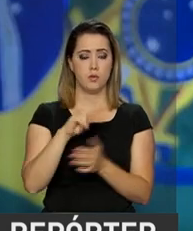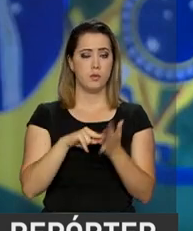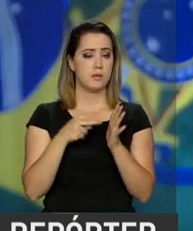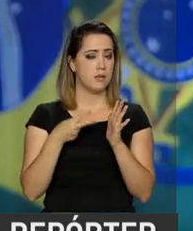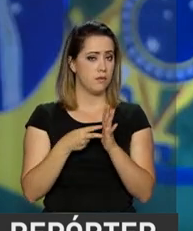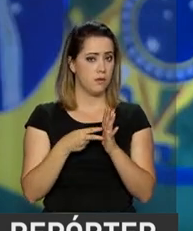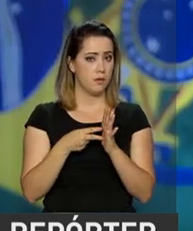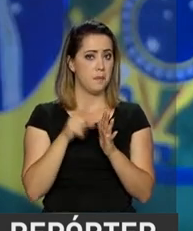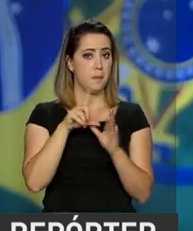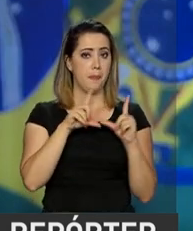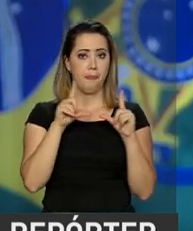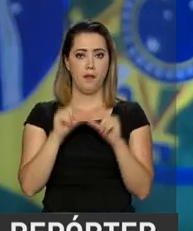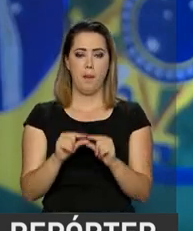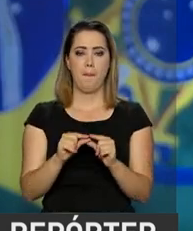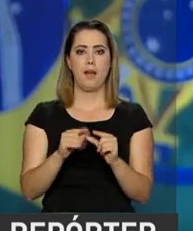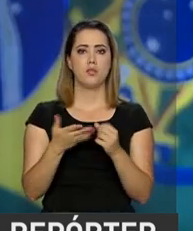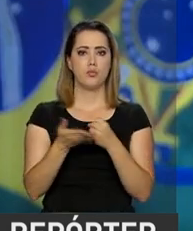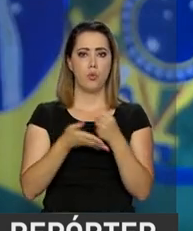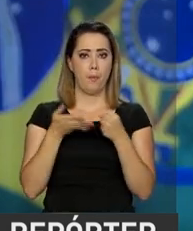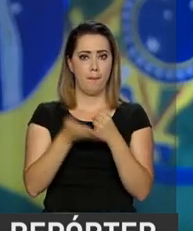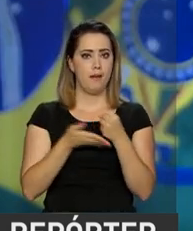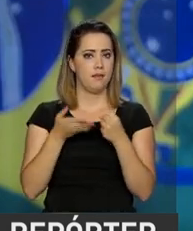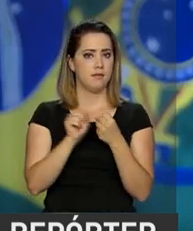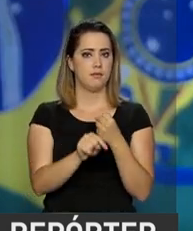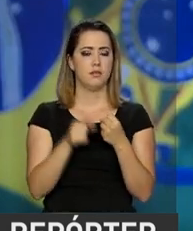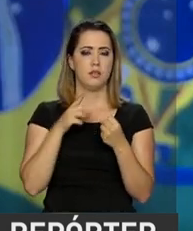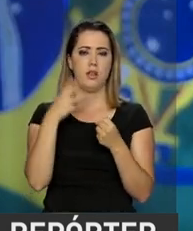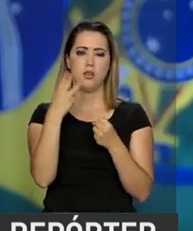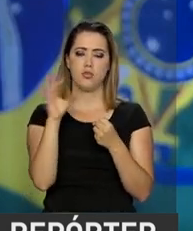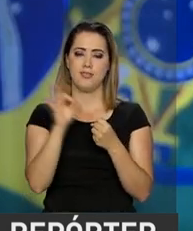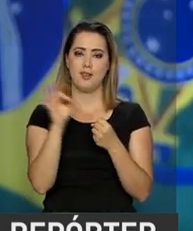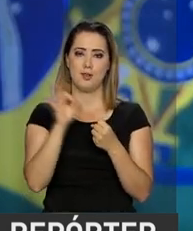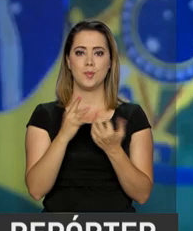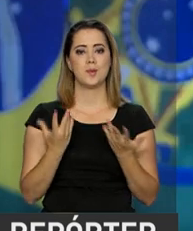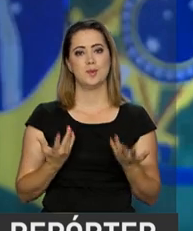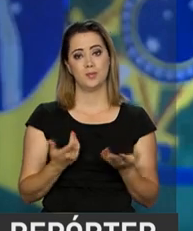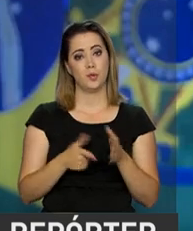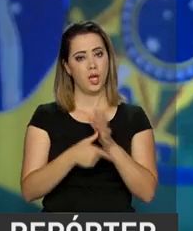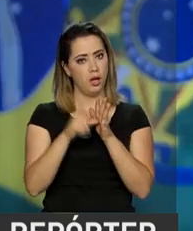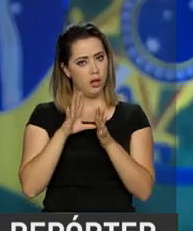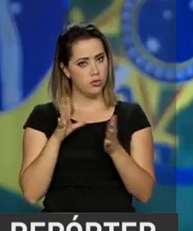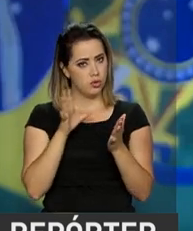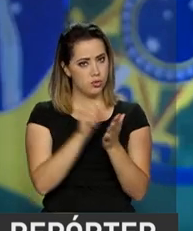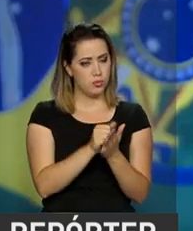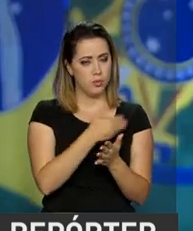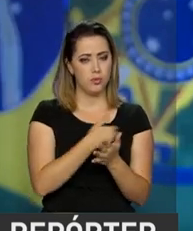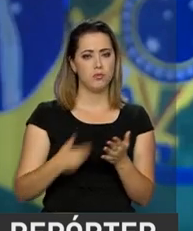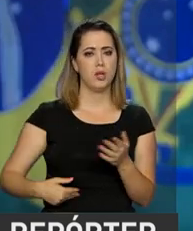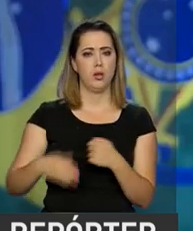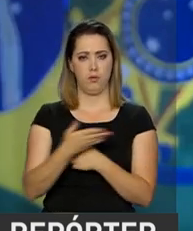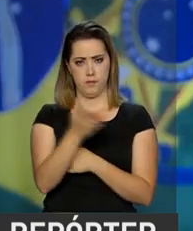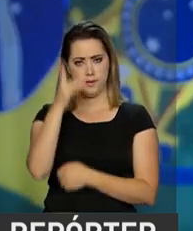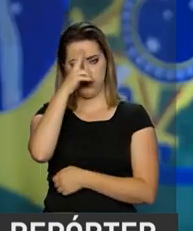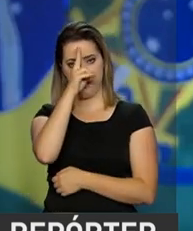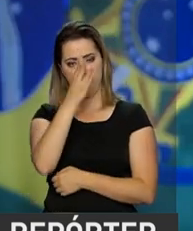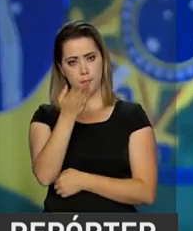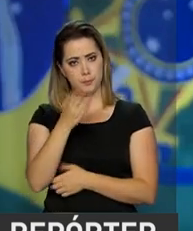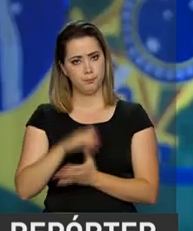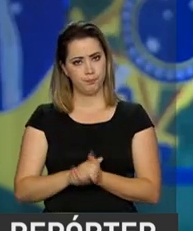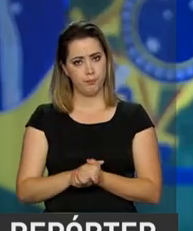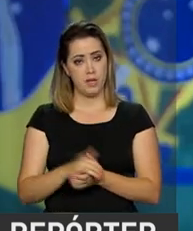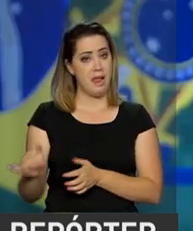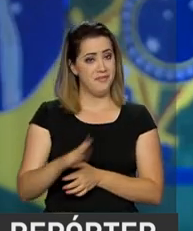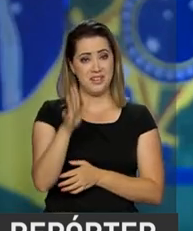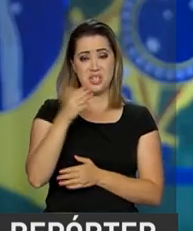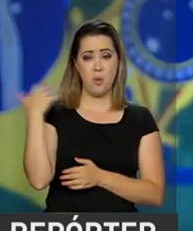seja abaixo do piso da Meta que é de 3% antes de assumirmos vocês se lembram a inflação estava